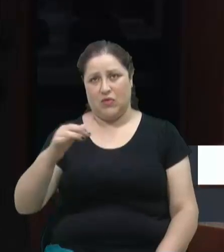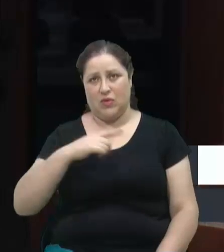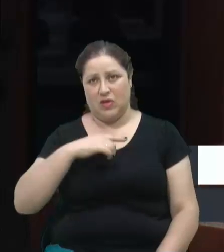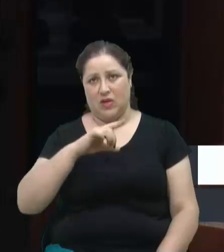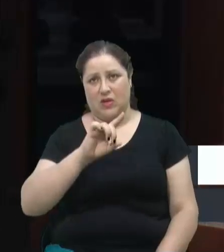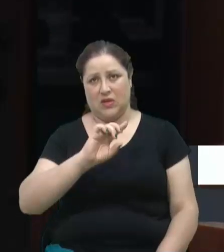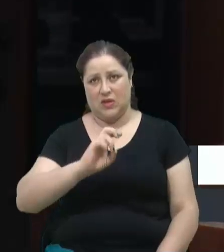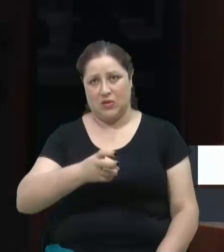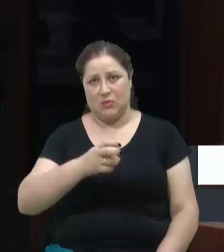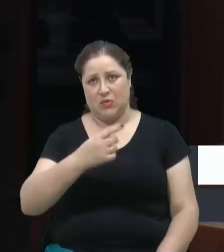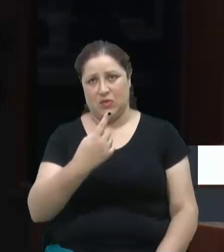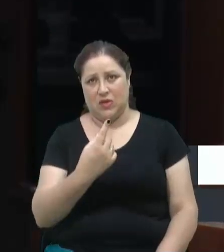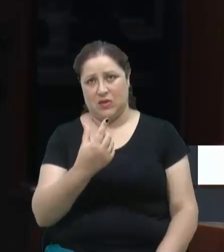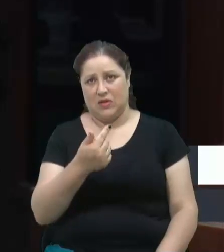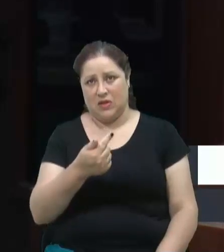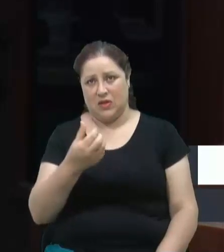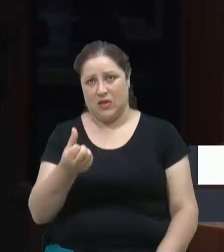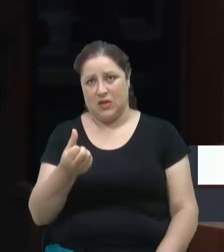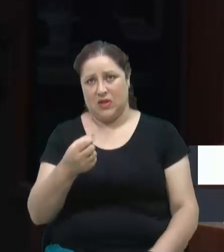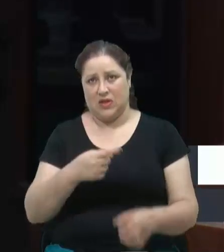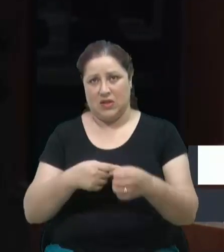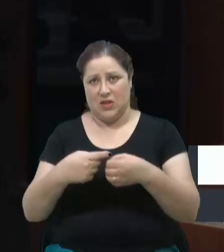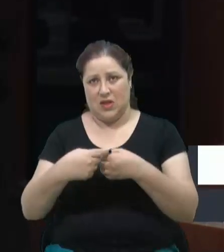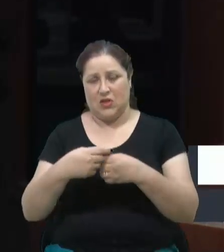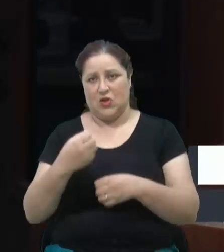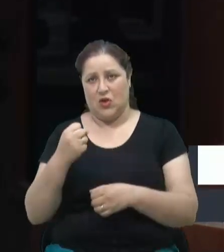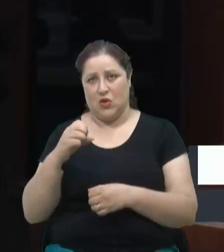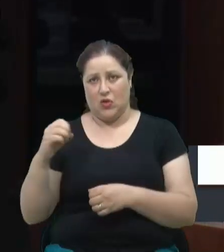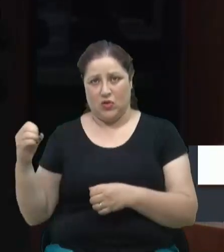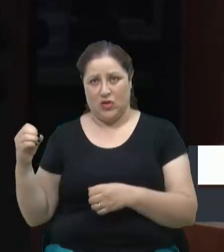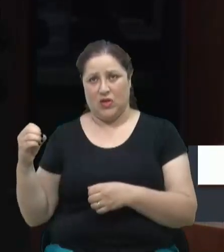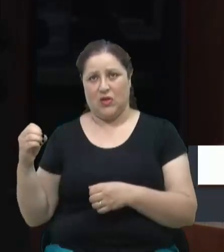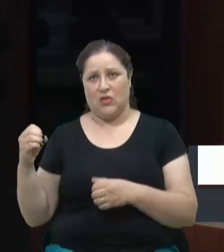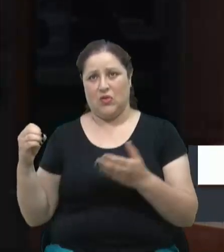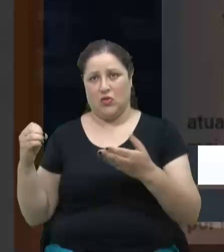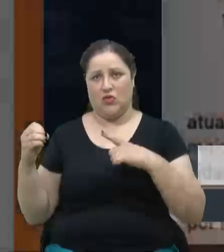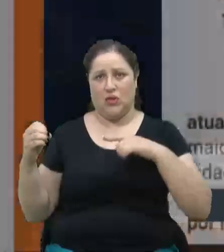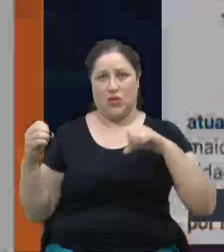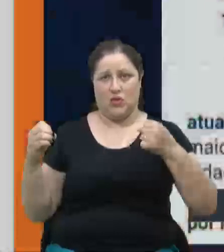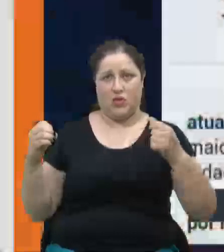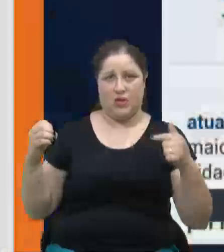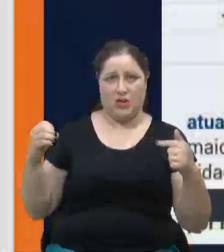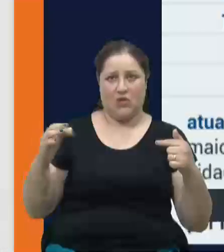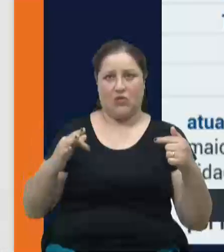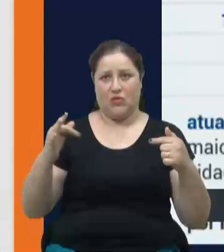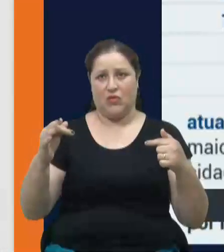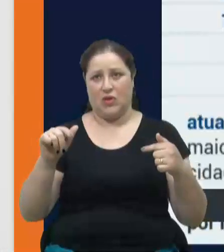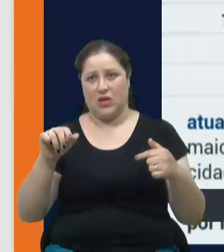5.166 municípios. E acima de 800, hoje 87, passaríamos a ter